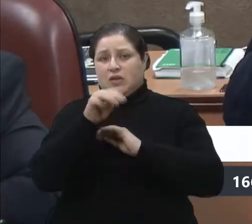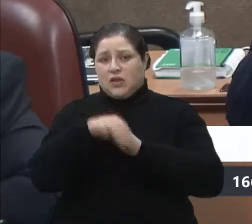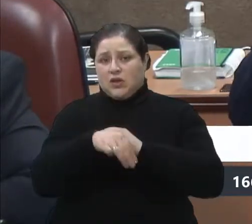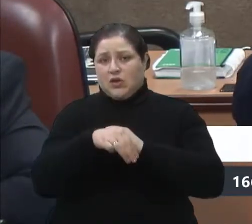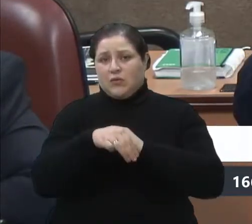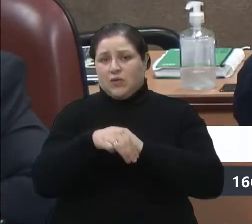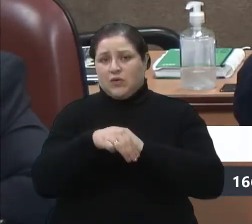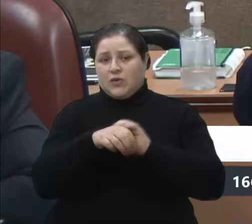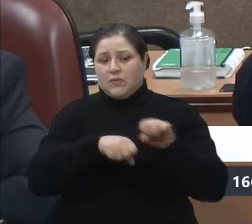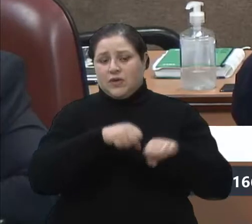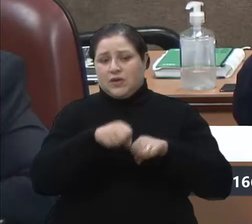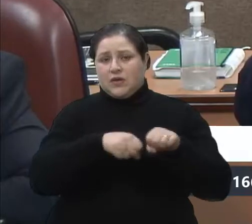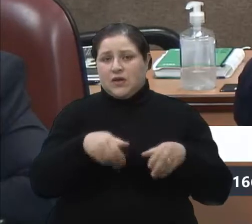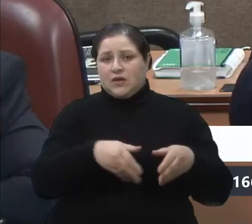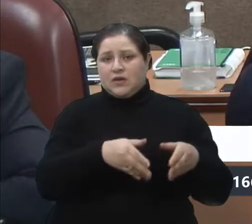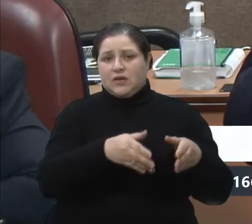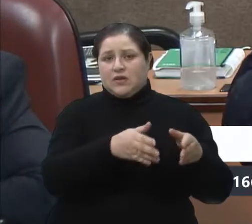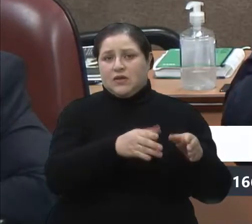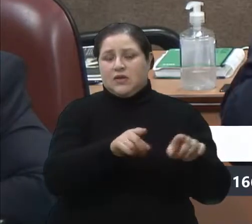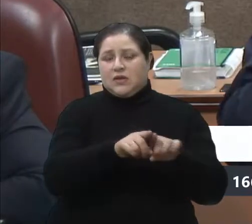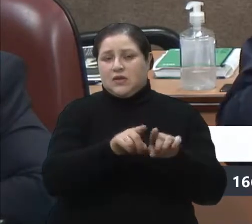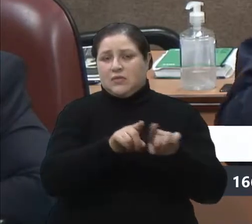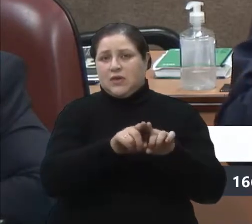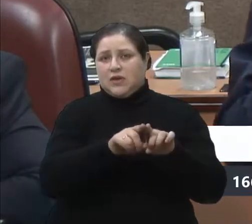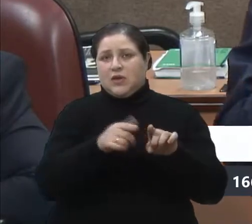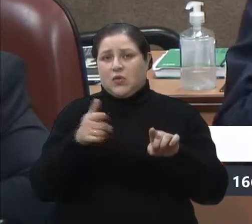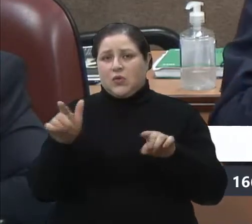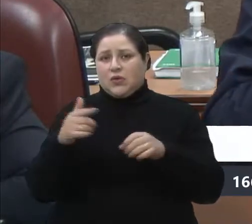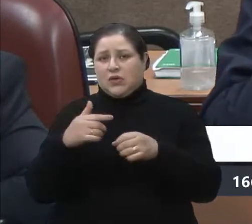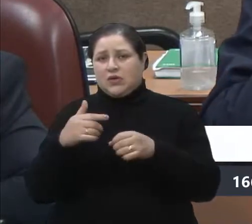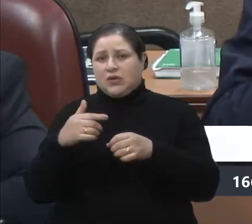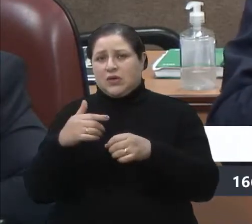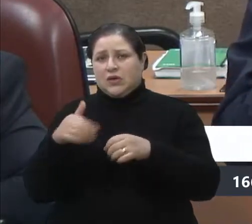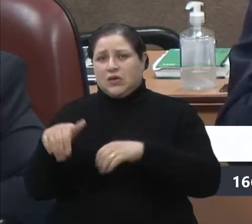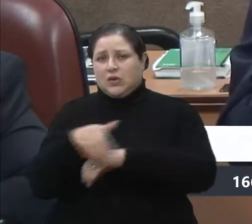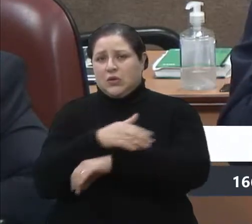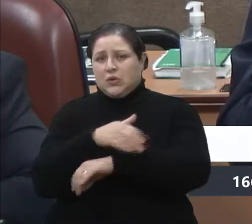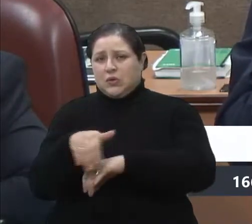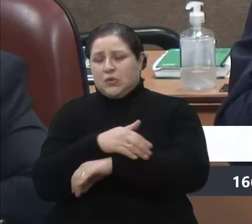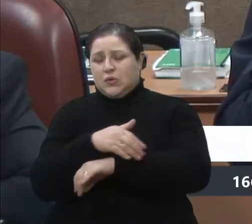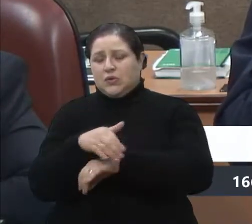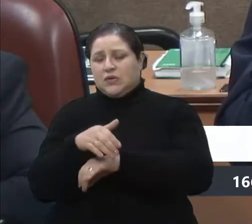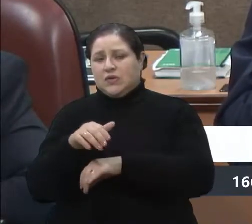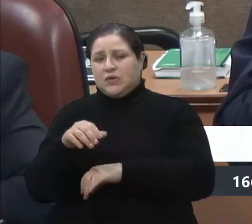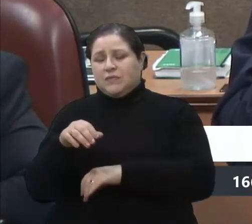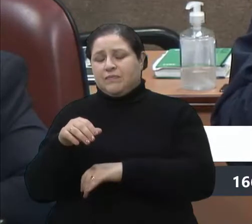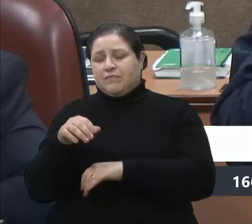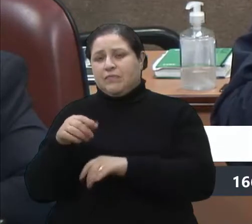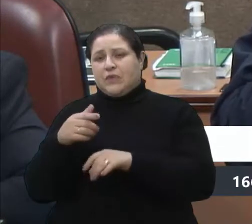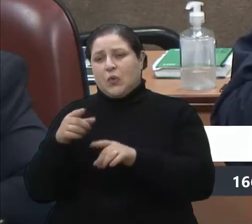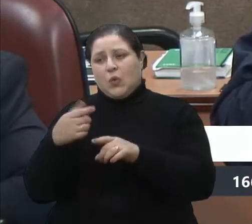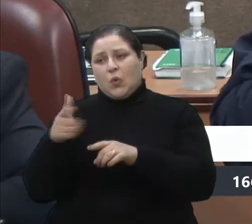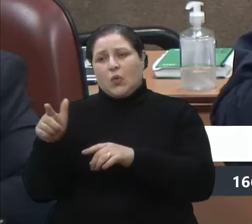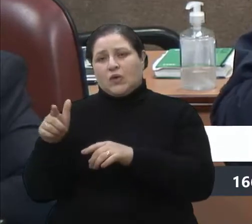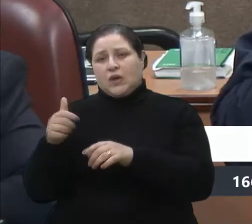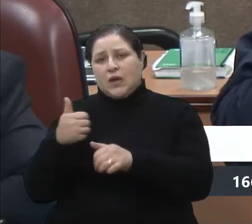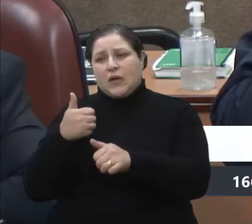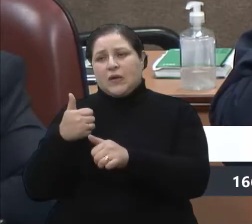e o compromisso de investir na em outras vezes rodovias acessórias Ele